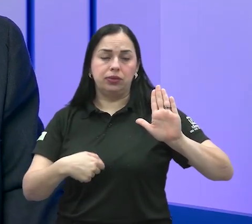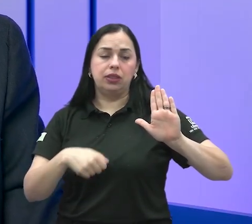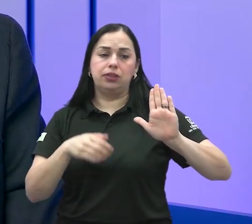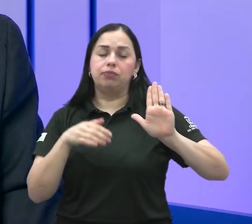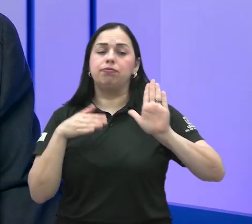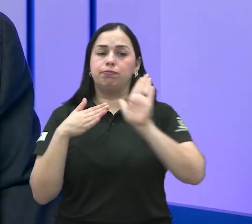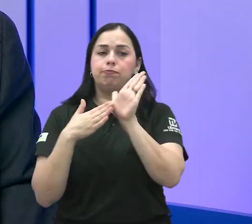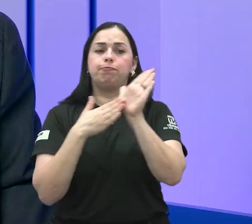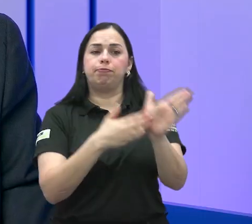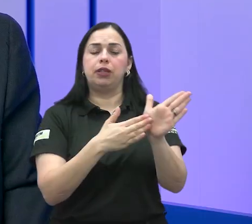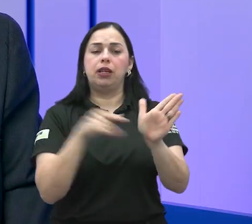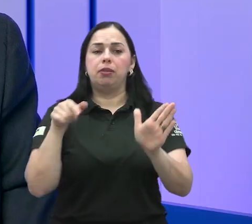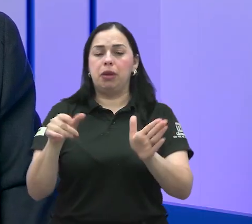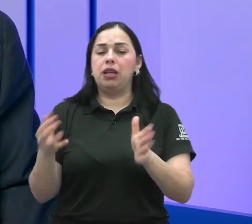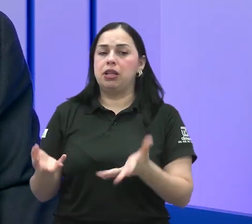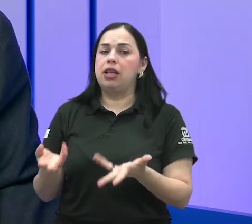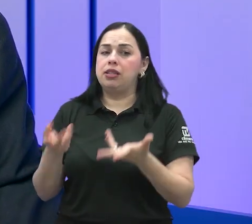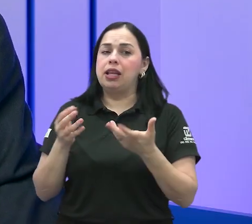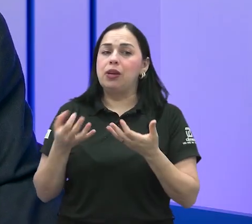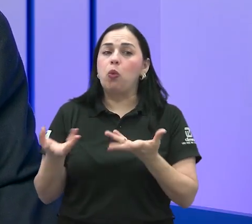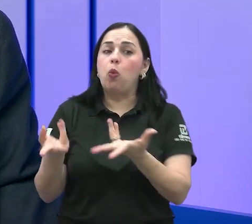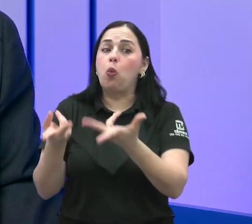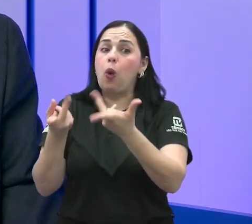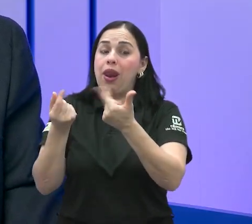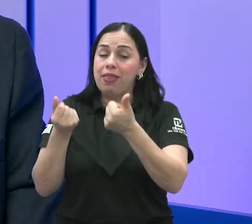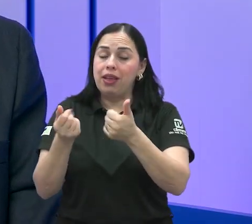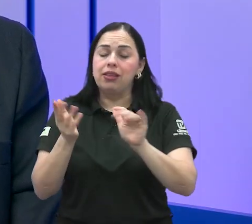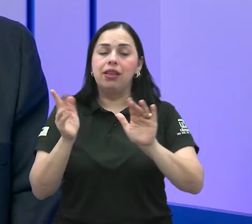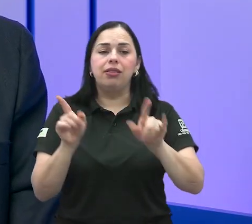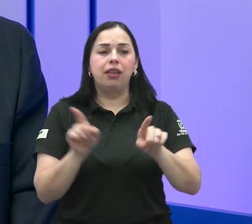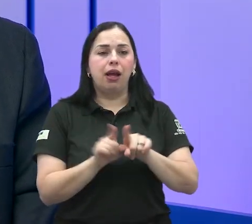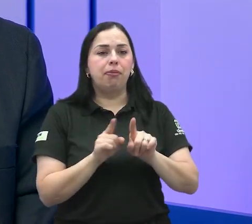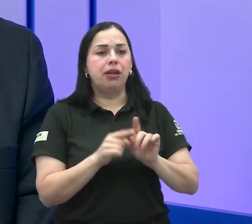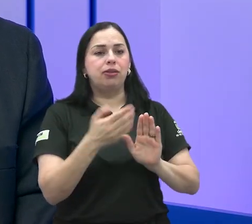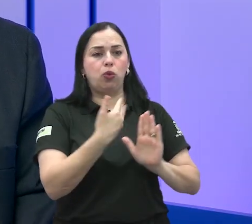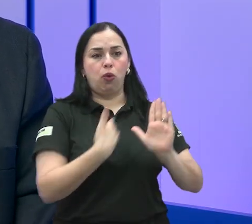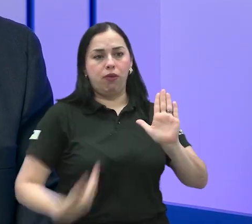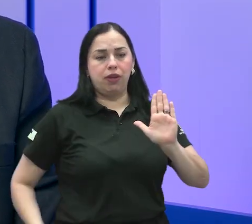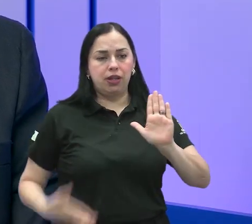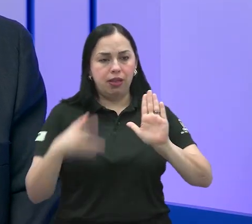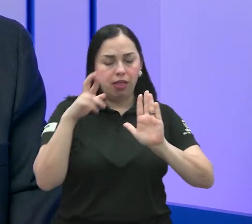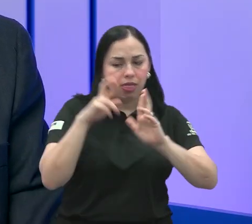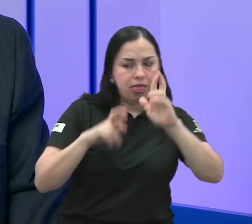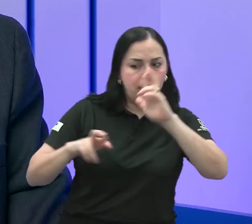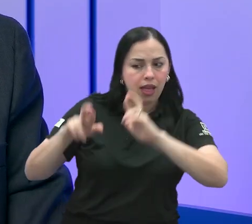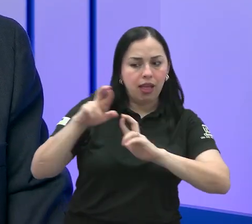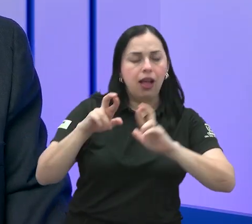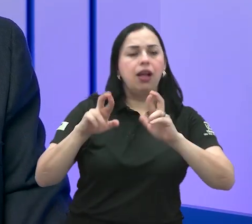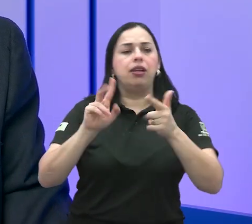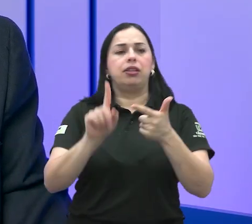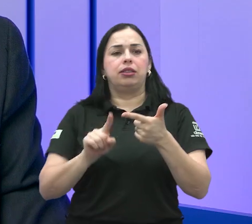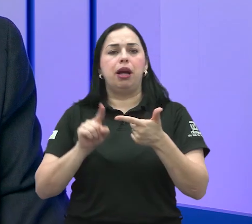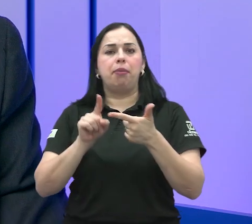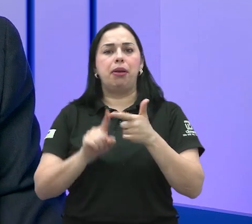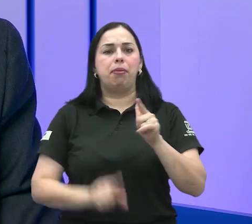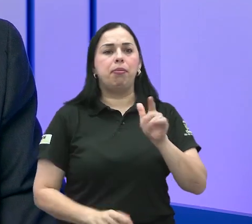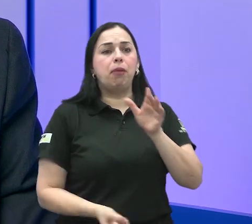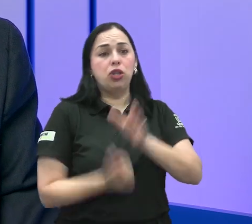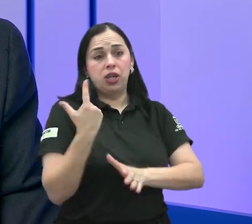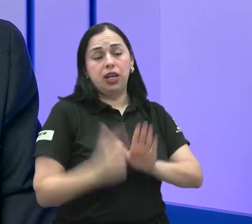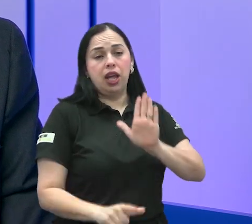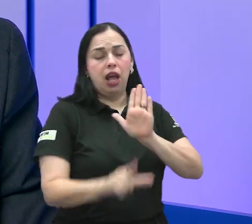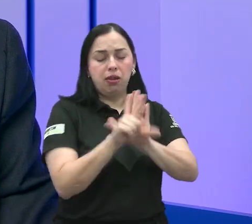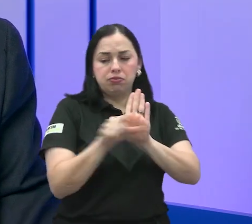privatização precisam seguir para que o serviço seja prestado com qualidade. E o Estado, além de editar as regras, ele fiscaliza e, inclusive, pode